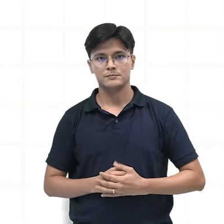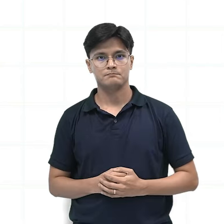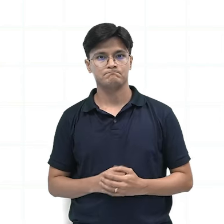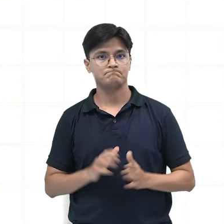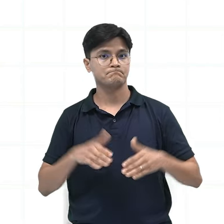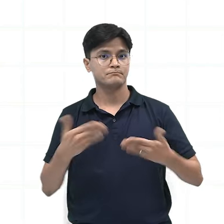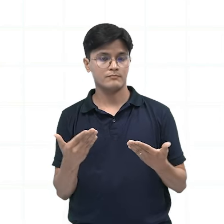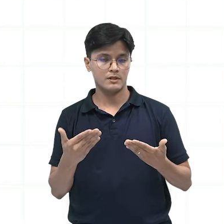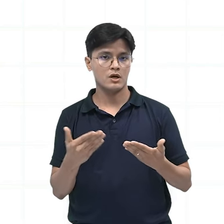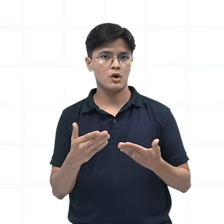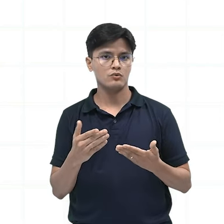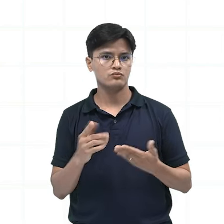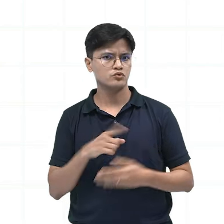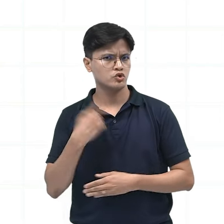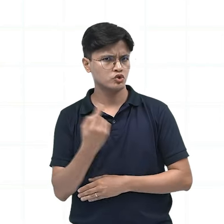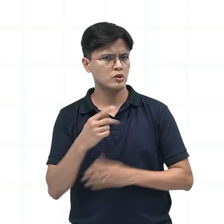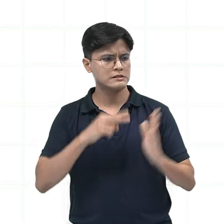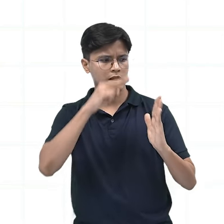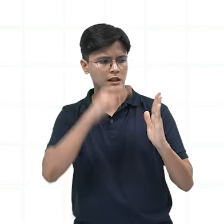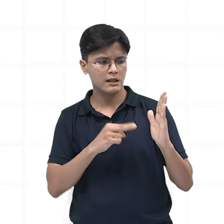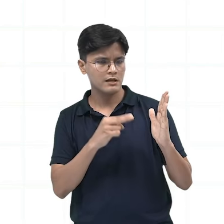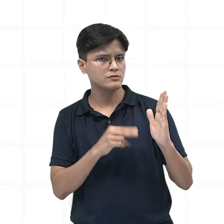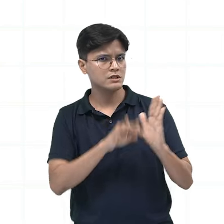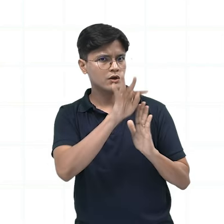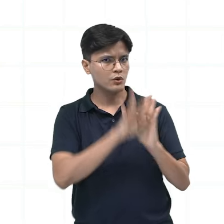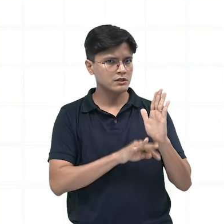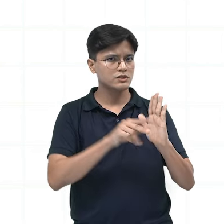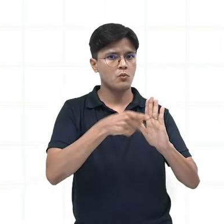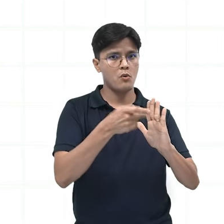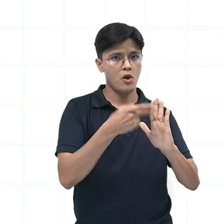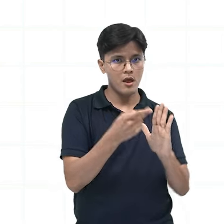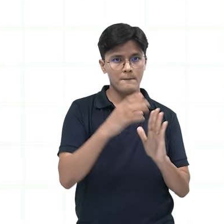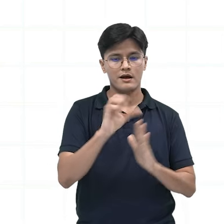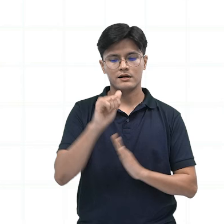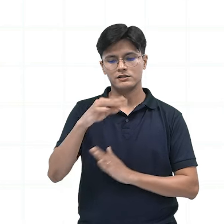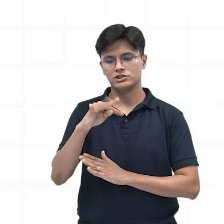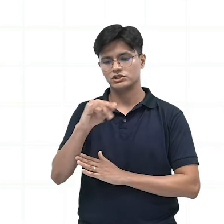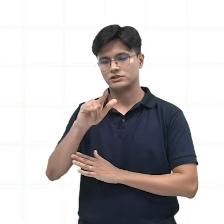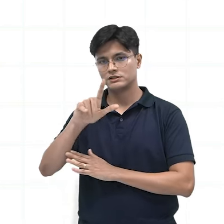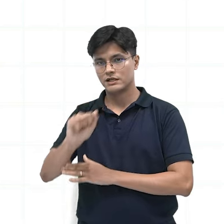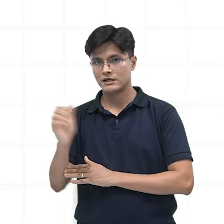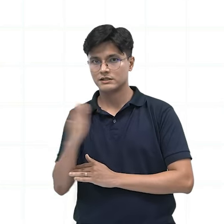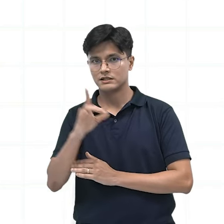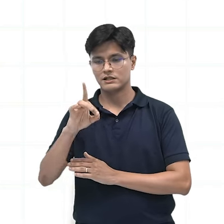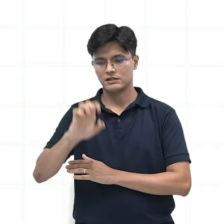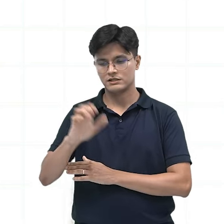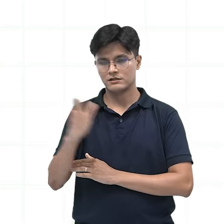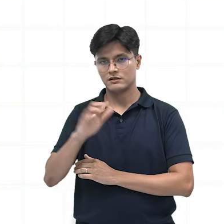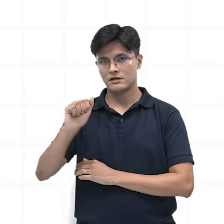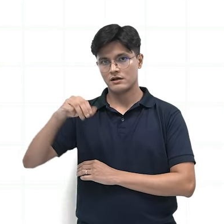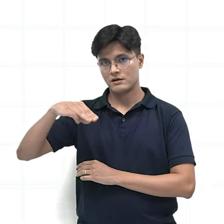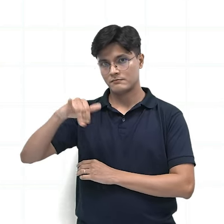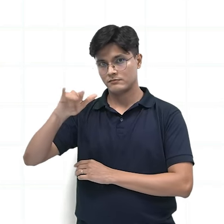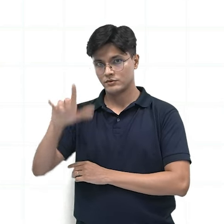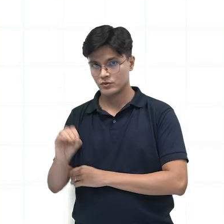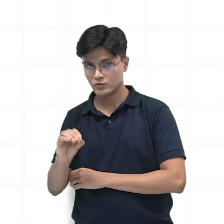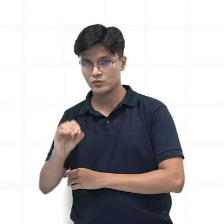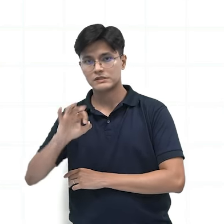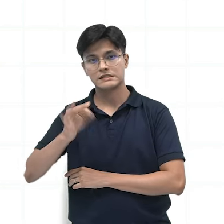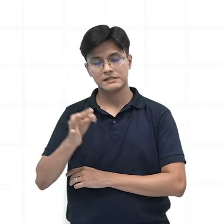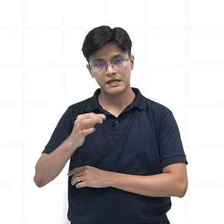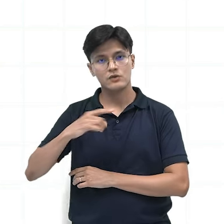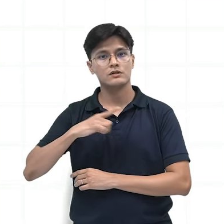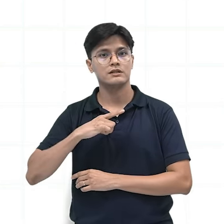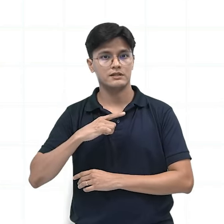nós lemos uma cantiga de amigo. Então, o eu lírico dessa cantiga de amigo, que é